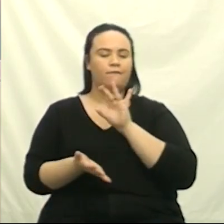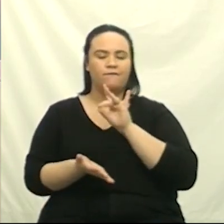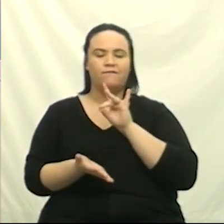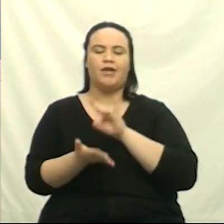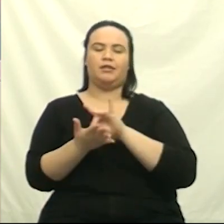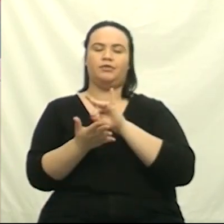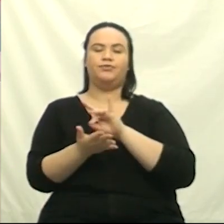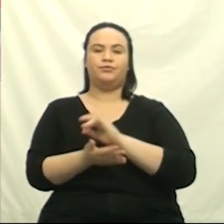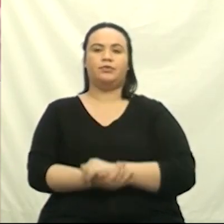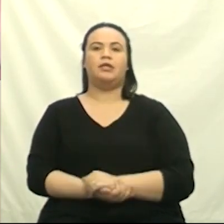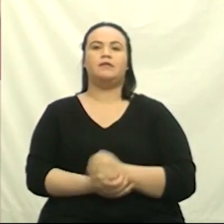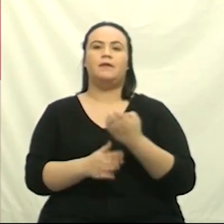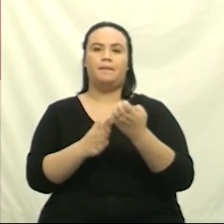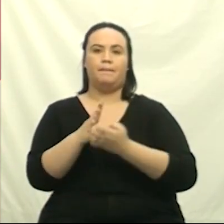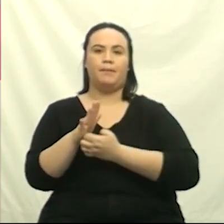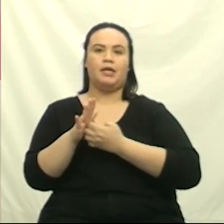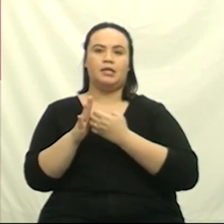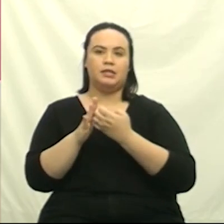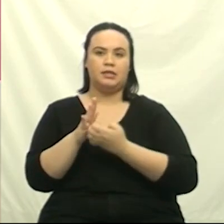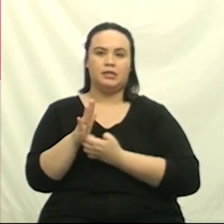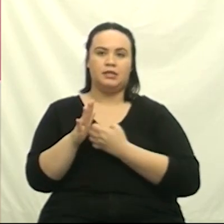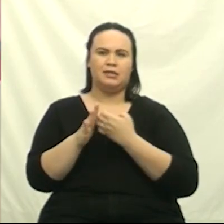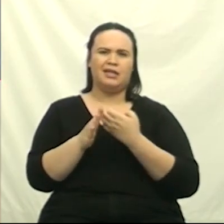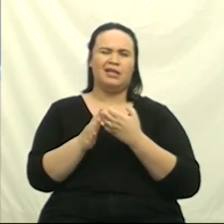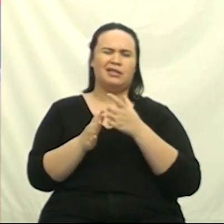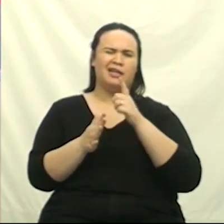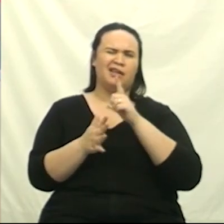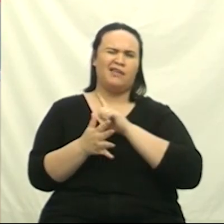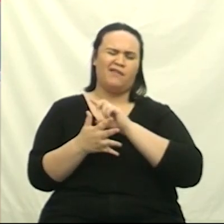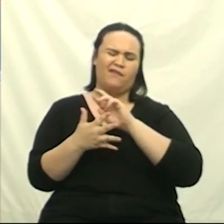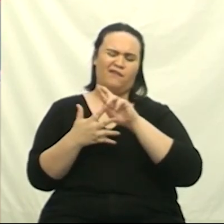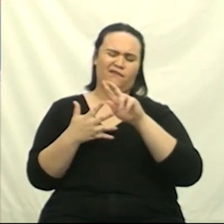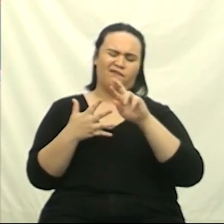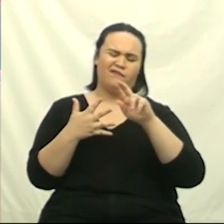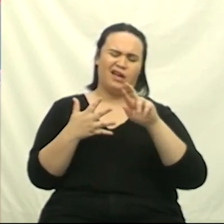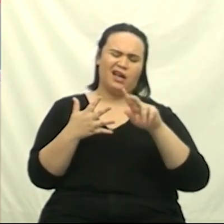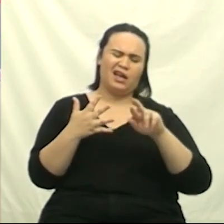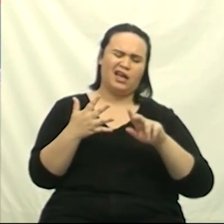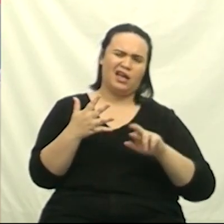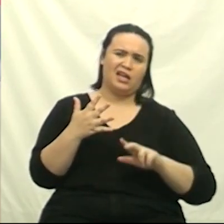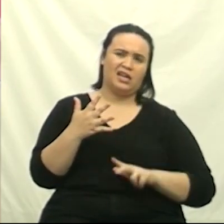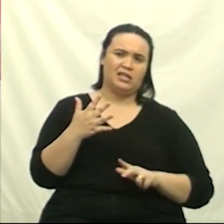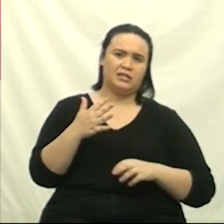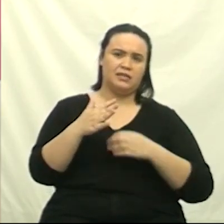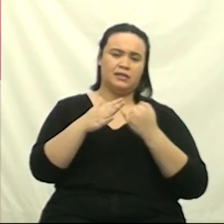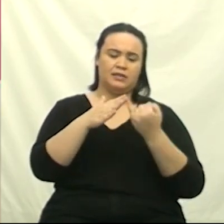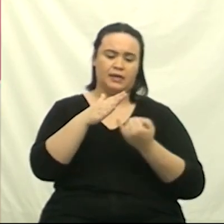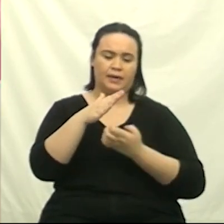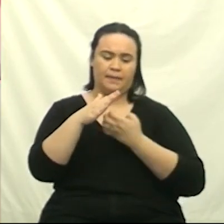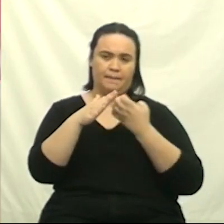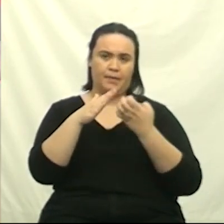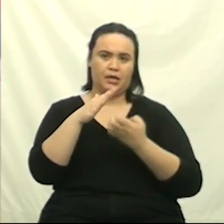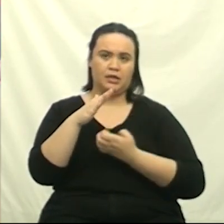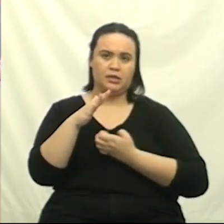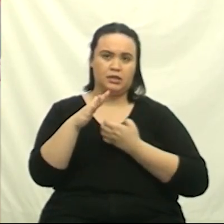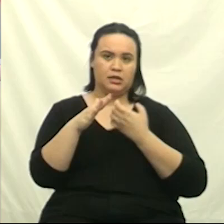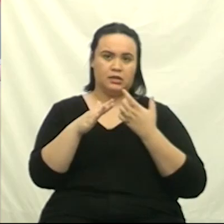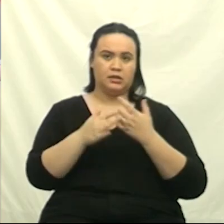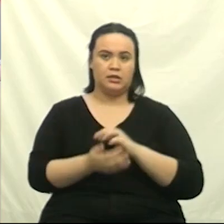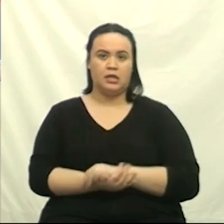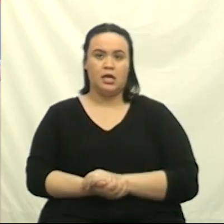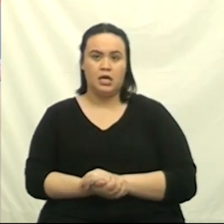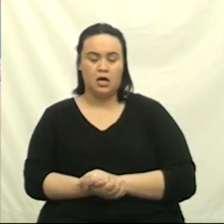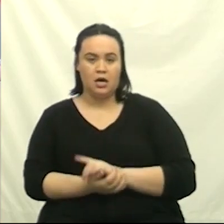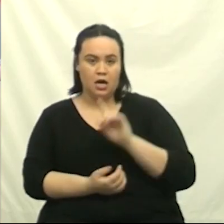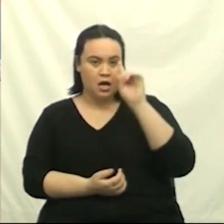as empresas que tem lá tem a Embralite e várias delas vereador Toninho lá que tem as incubadoras para que ideias fazem a formação